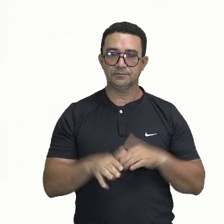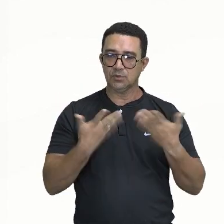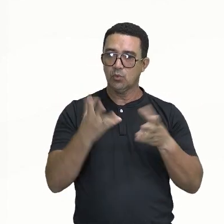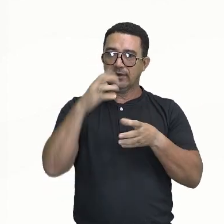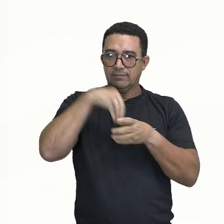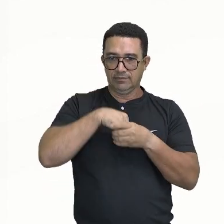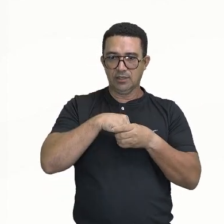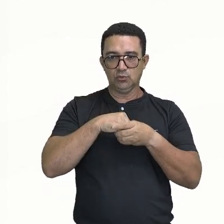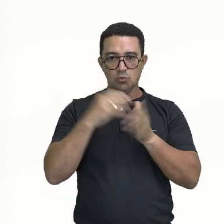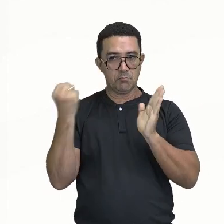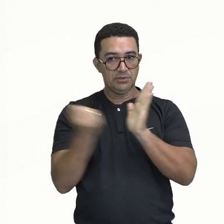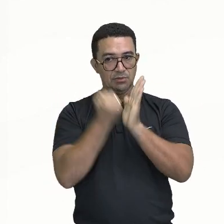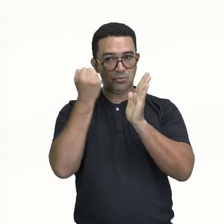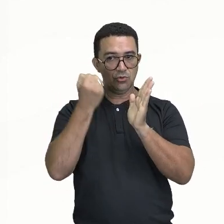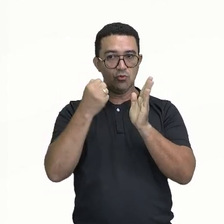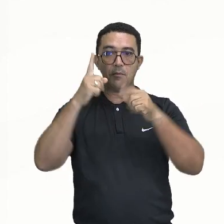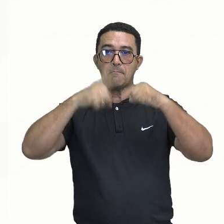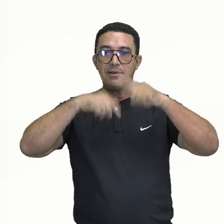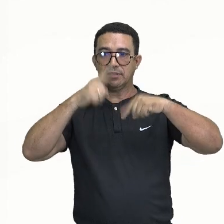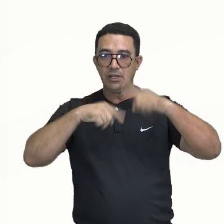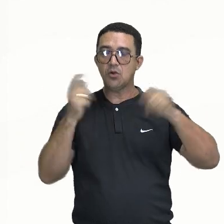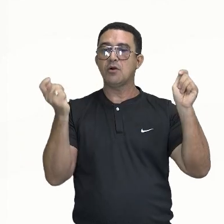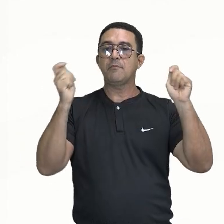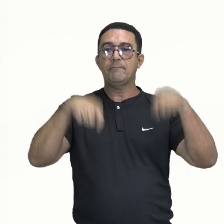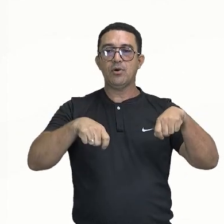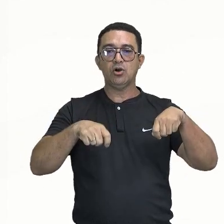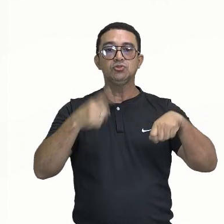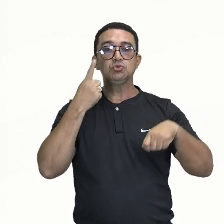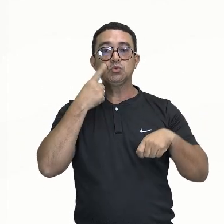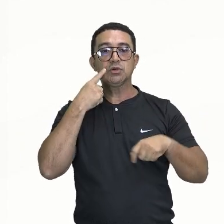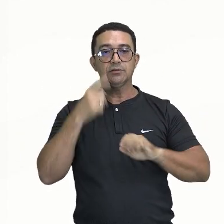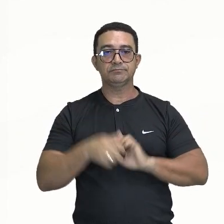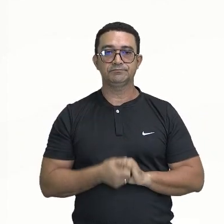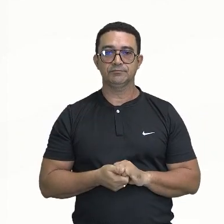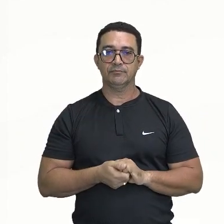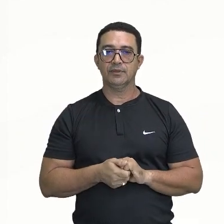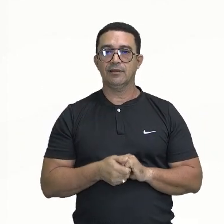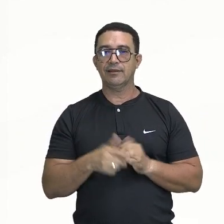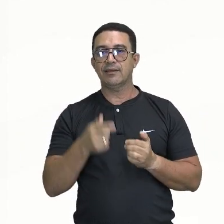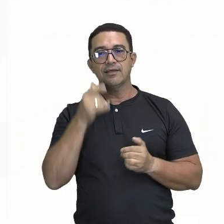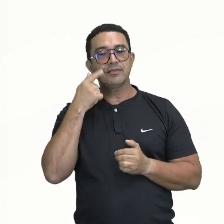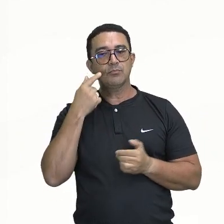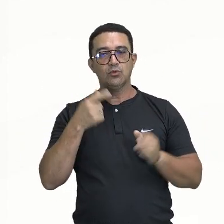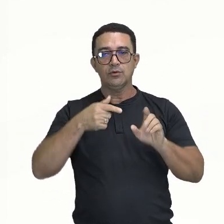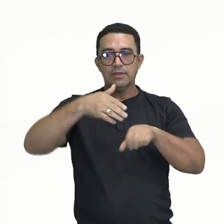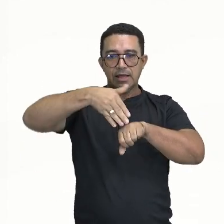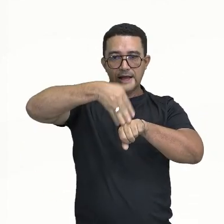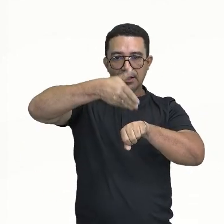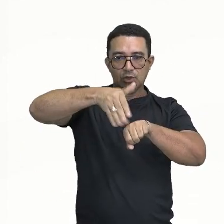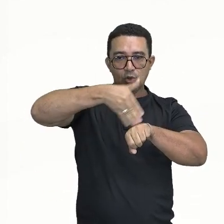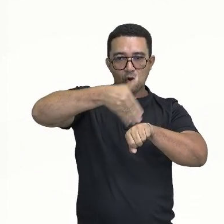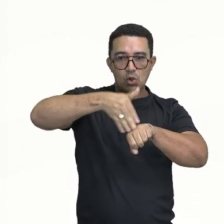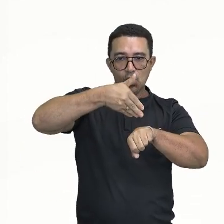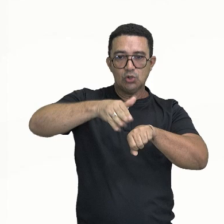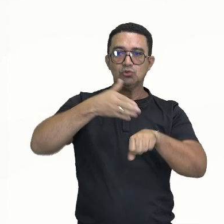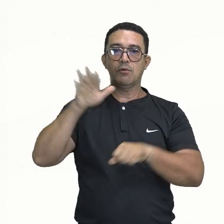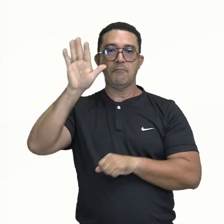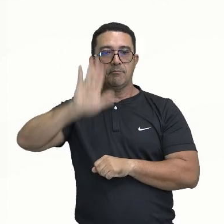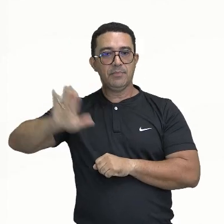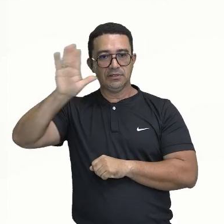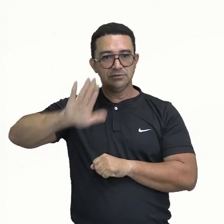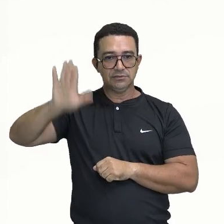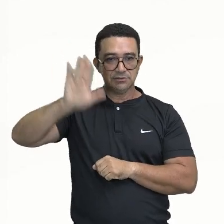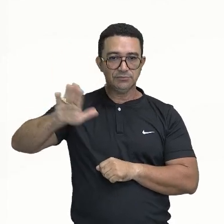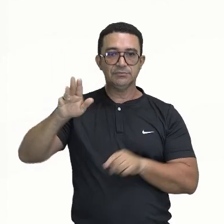do patrimônio material, temos a possibilidade de ser algo arqueológico, paisagístico, podendo